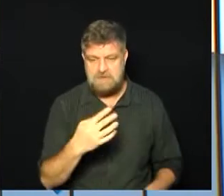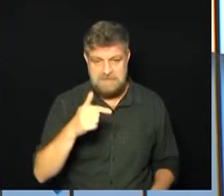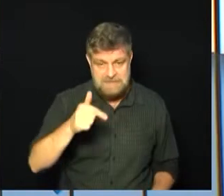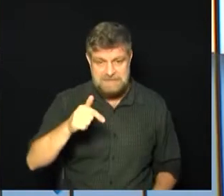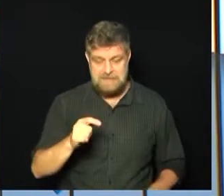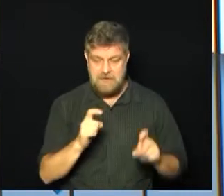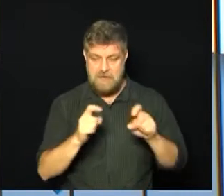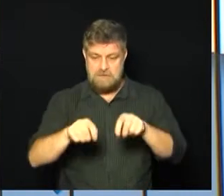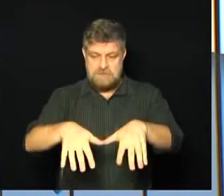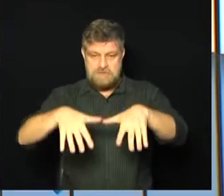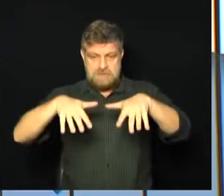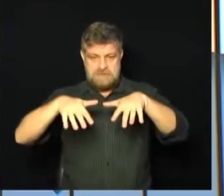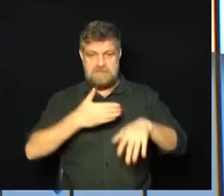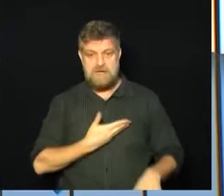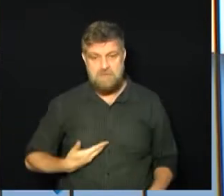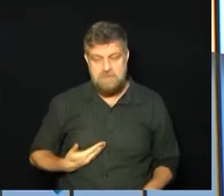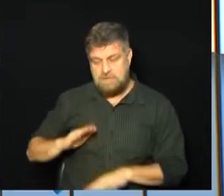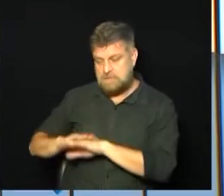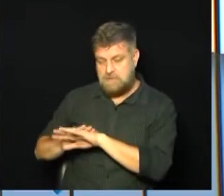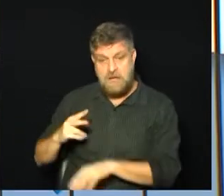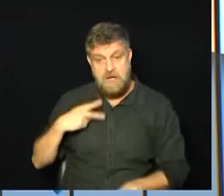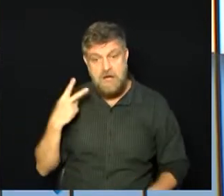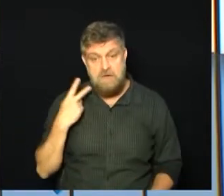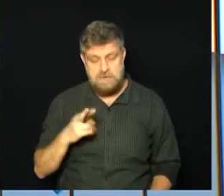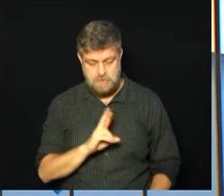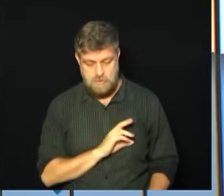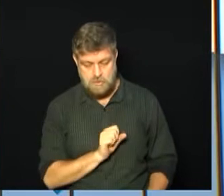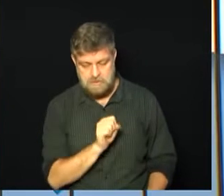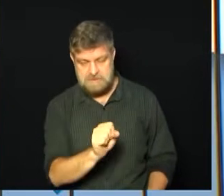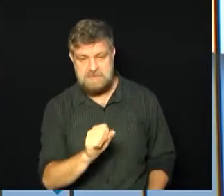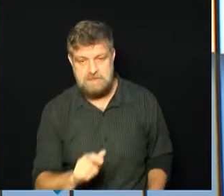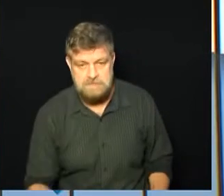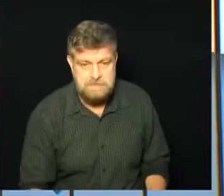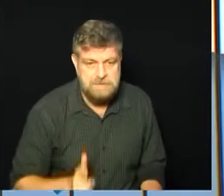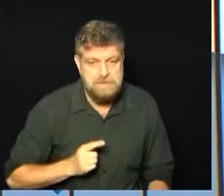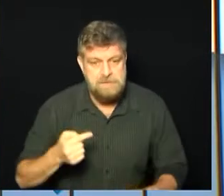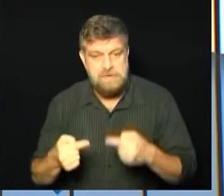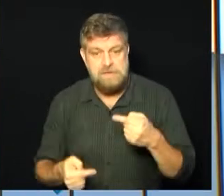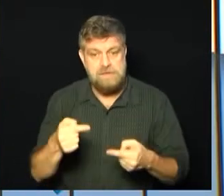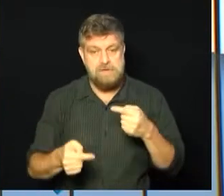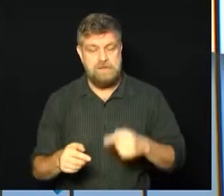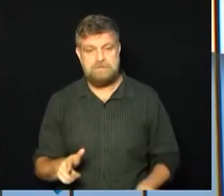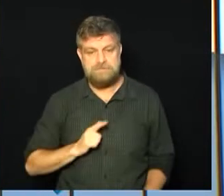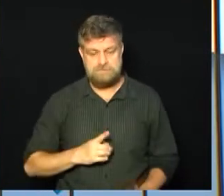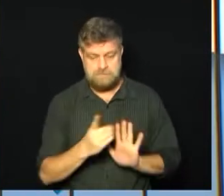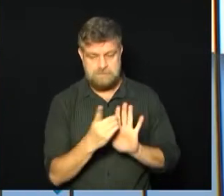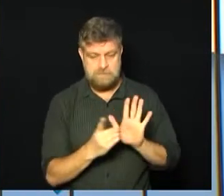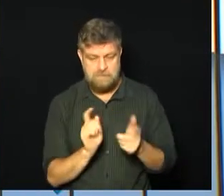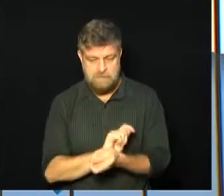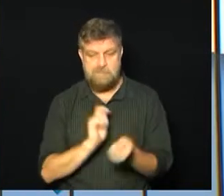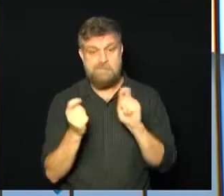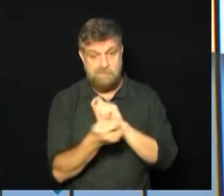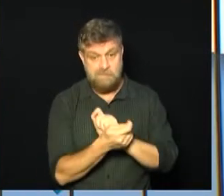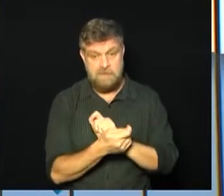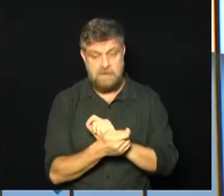audiência pública que foi realizada pelo vereador Luiz Rossini. Na discussão, a revisão do decreto de